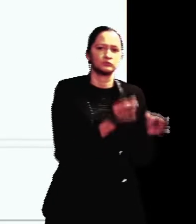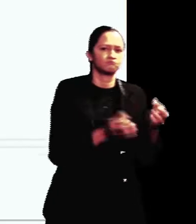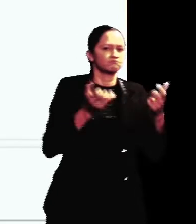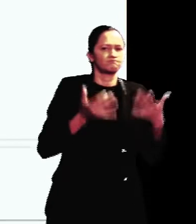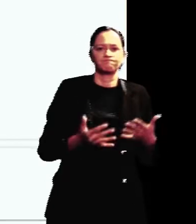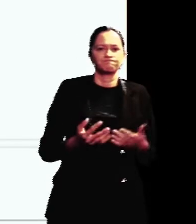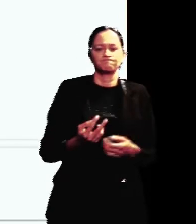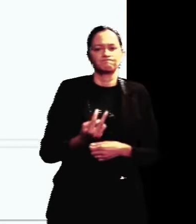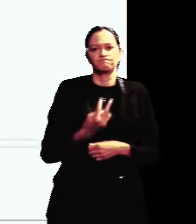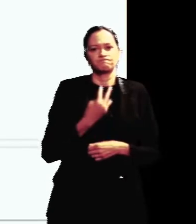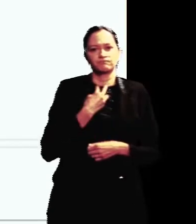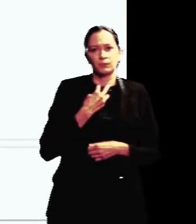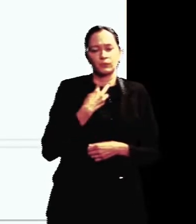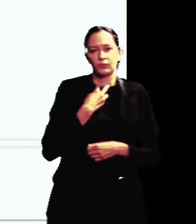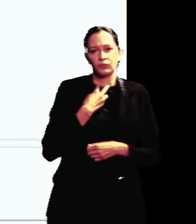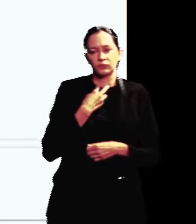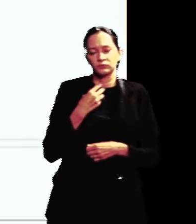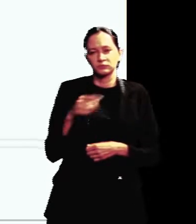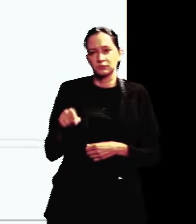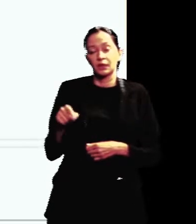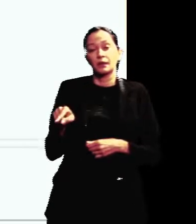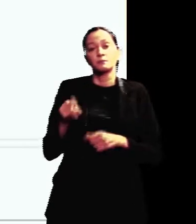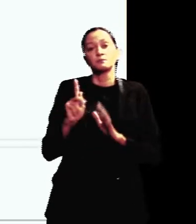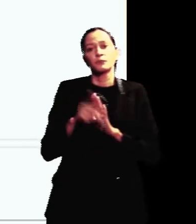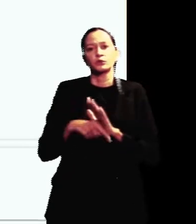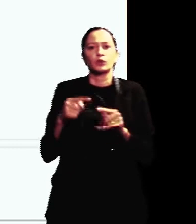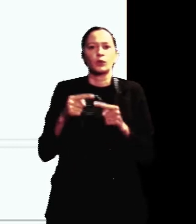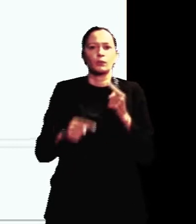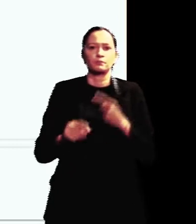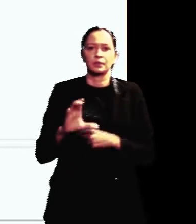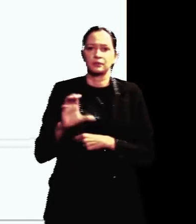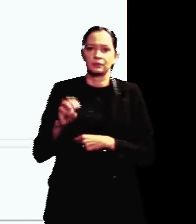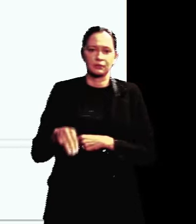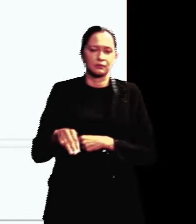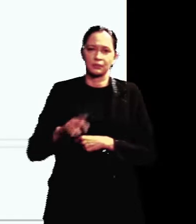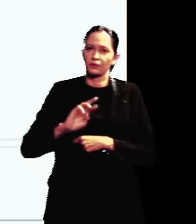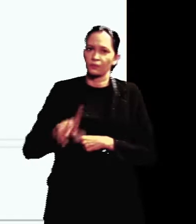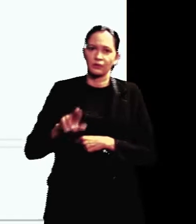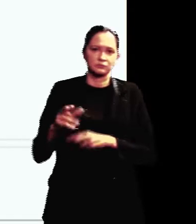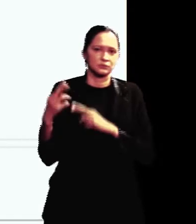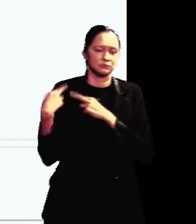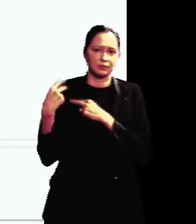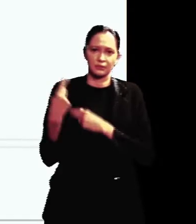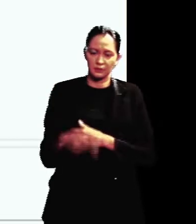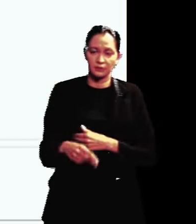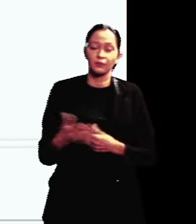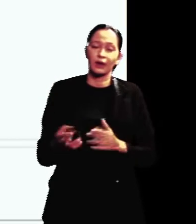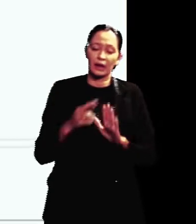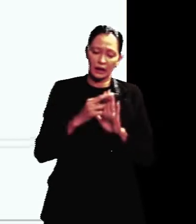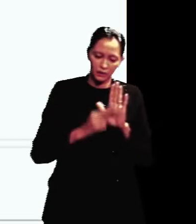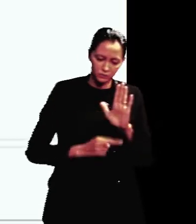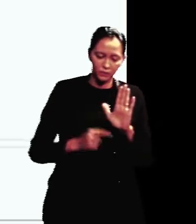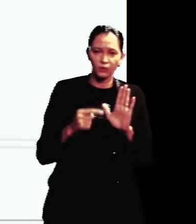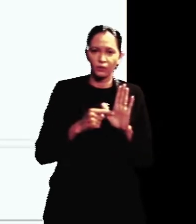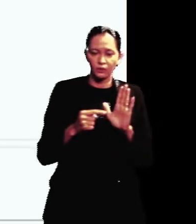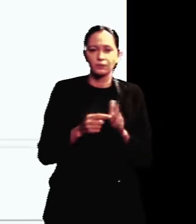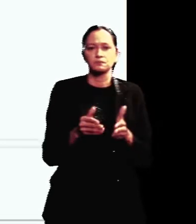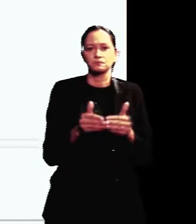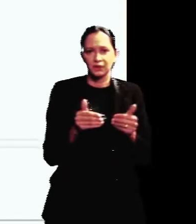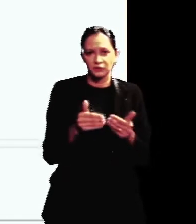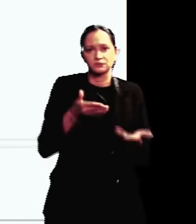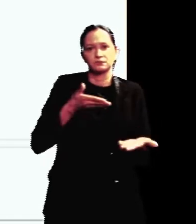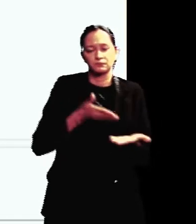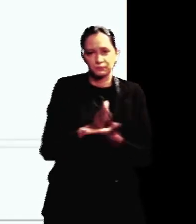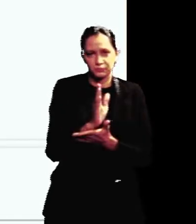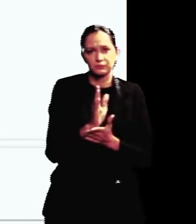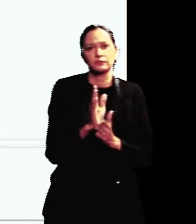autora reparou os dispositivos inconstitucionais dentro do projeto. Relator vereador Pedro Zulão Júnior manifestou pela aprovação